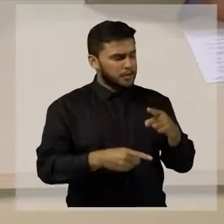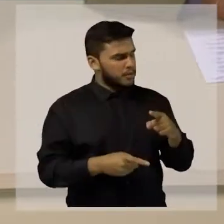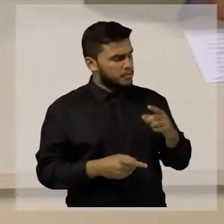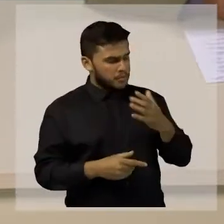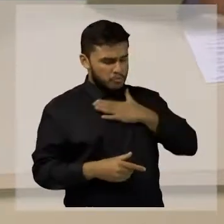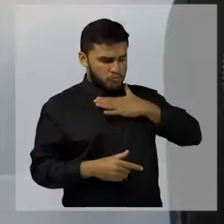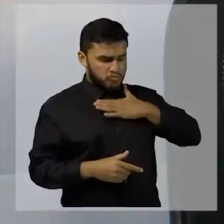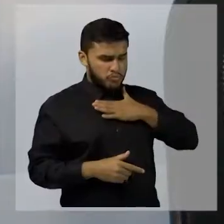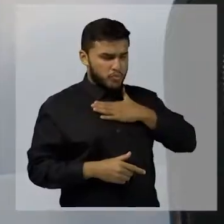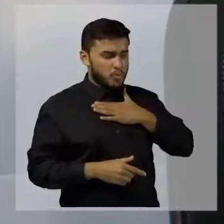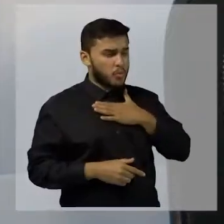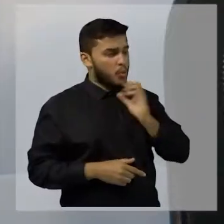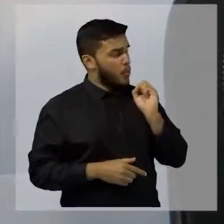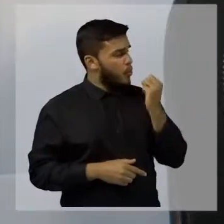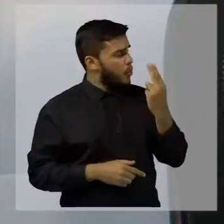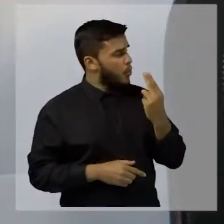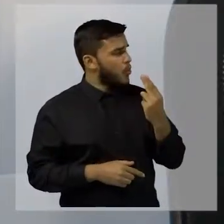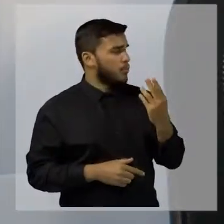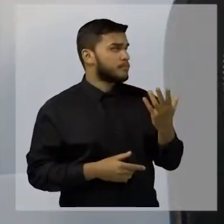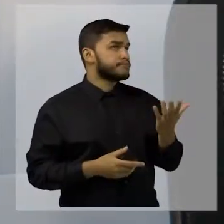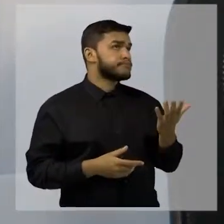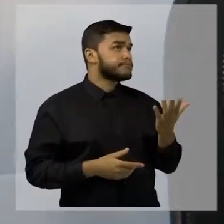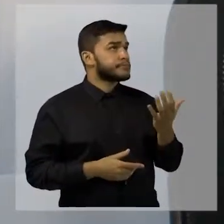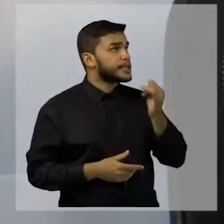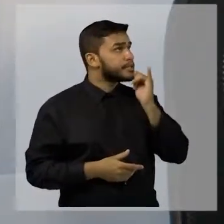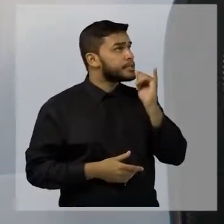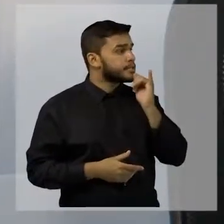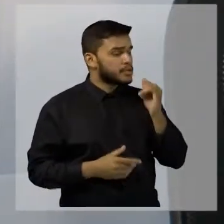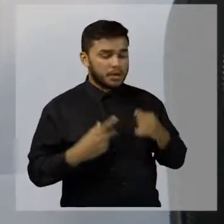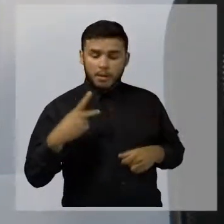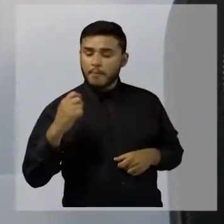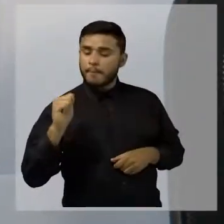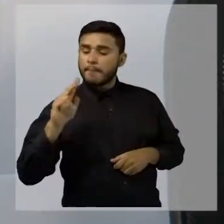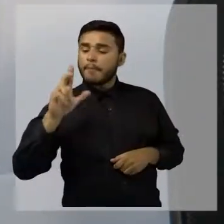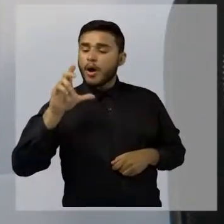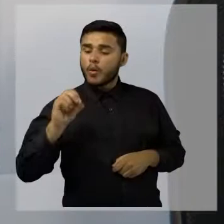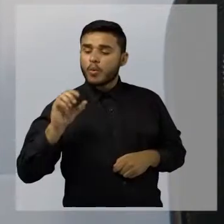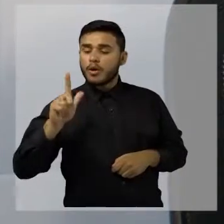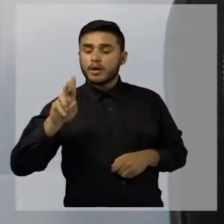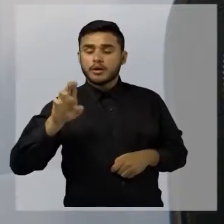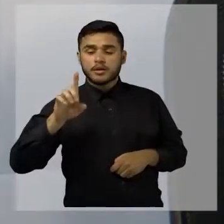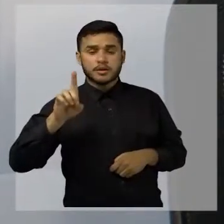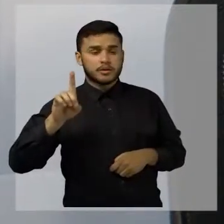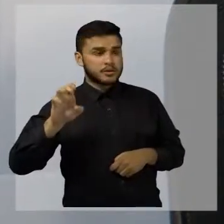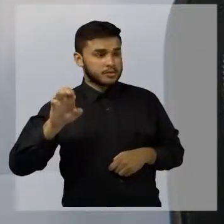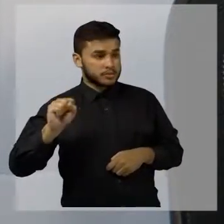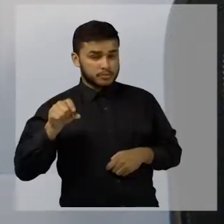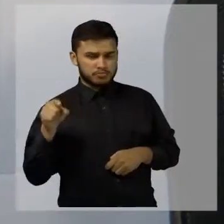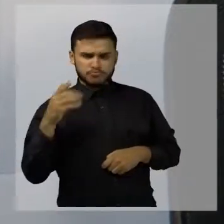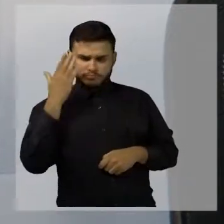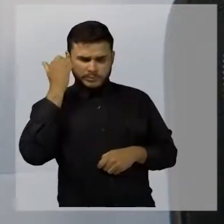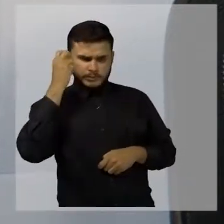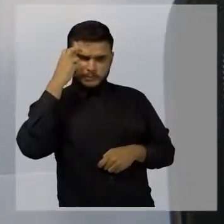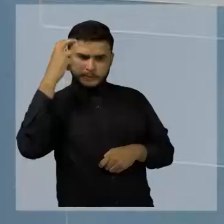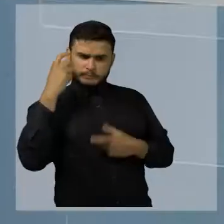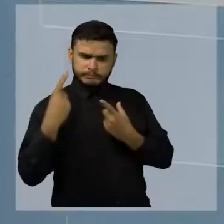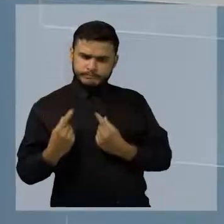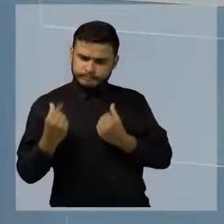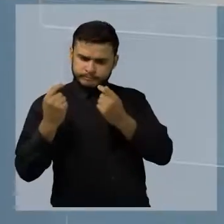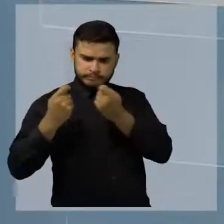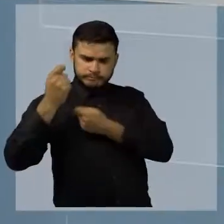até que ponto o posicionamento liberal de Paulo Guedes, que é o guru na área da